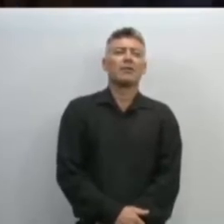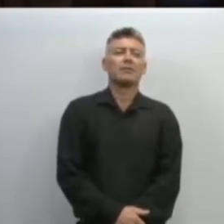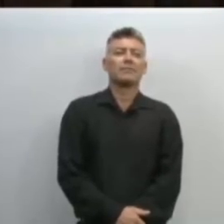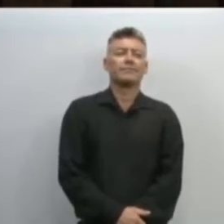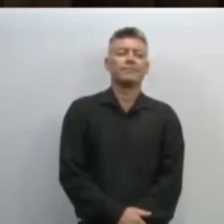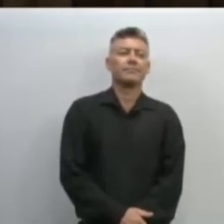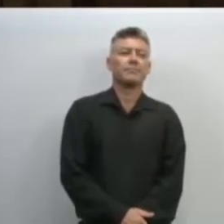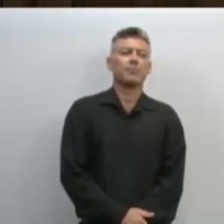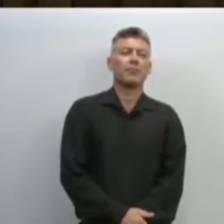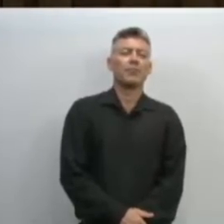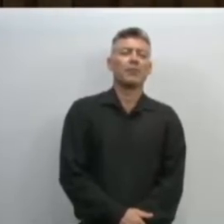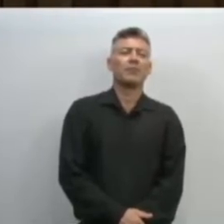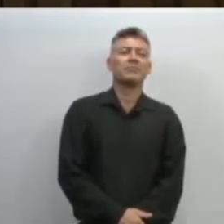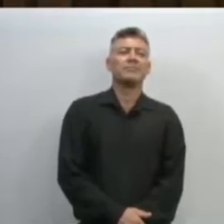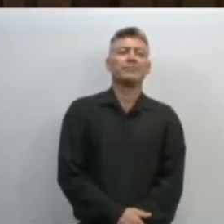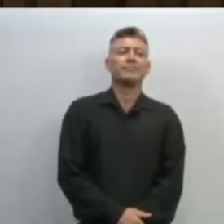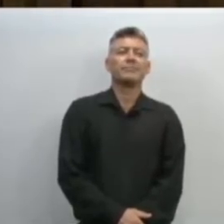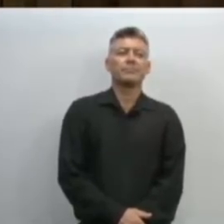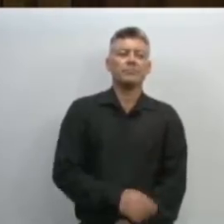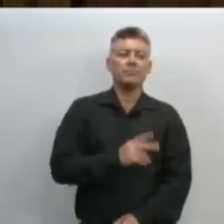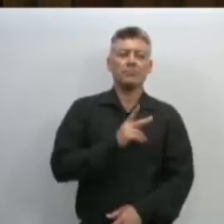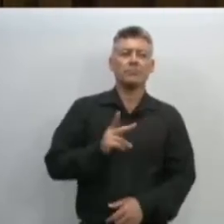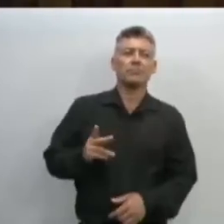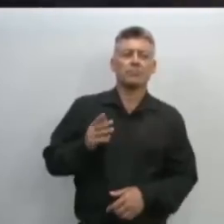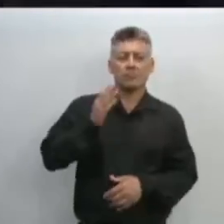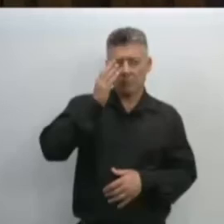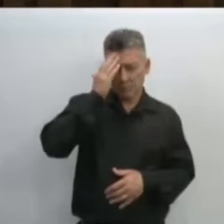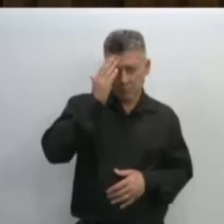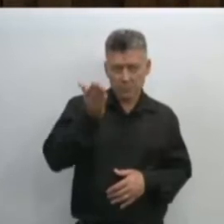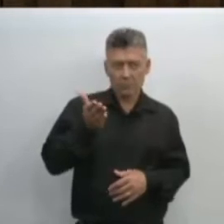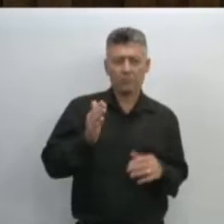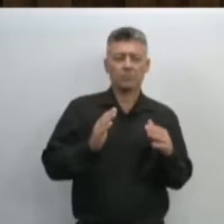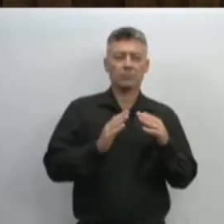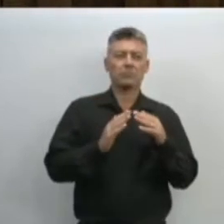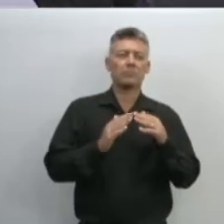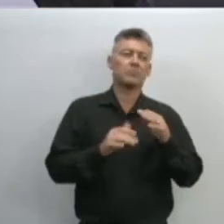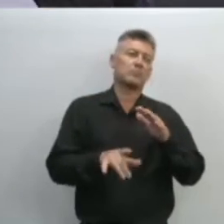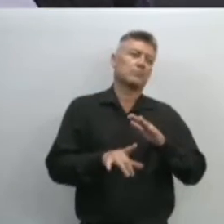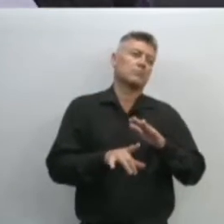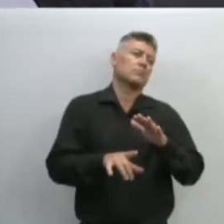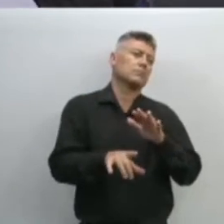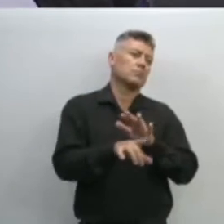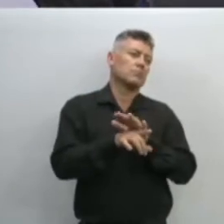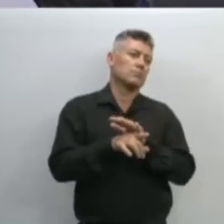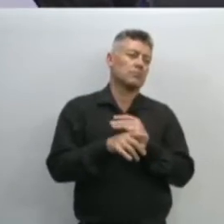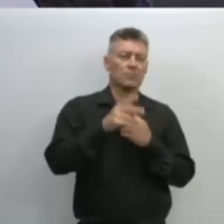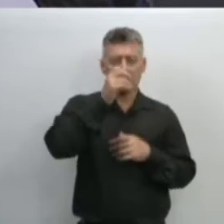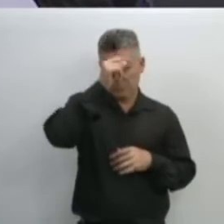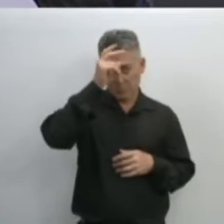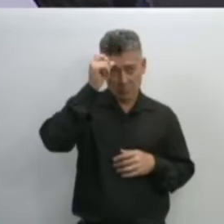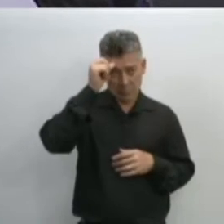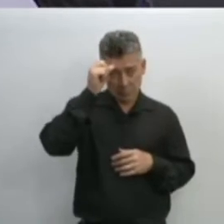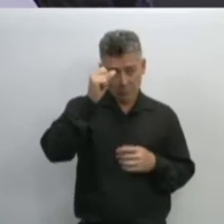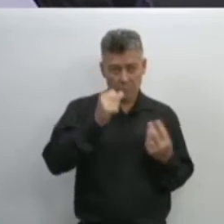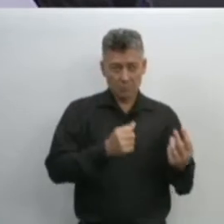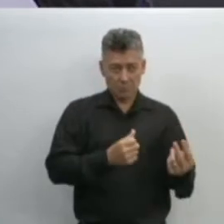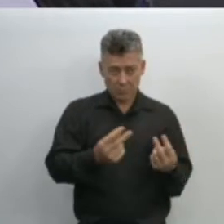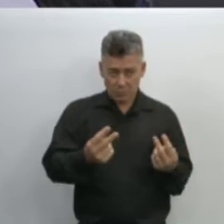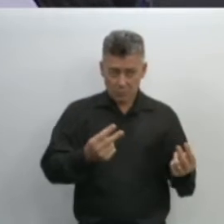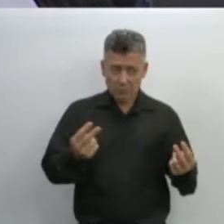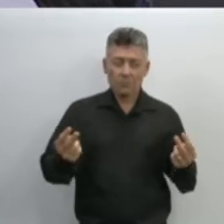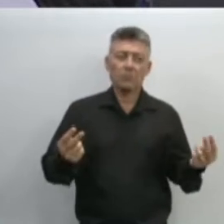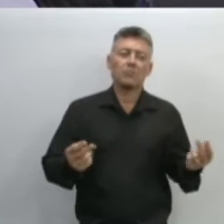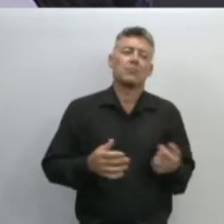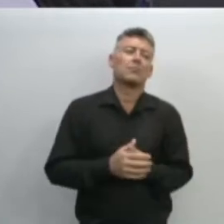Alô. Senhor presidente, eu gostaria de agradecer essa Casa Legislativa Municipal, aos nossos pares,